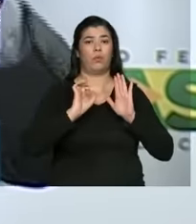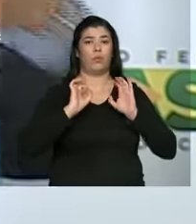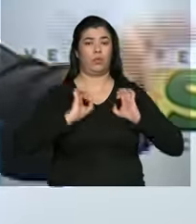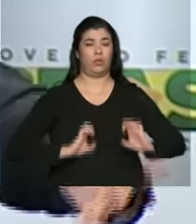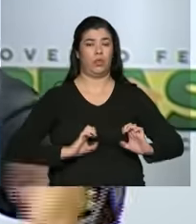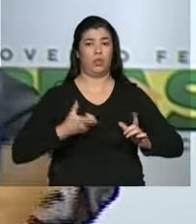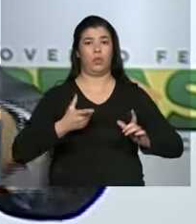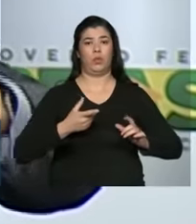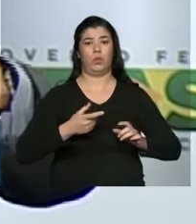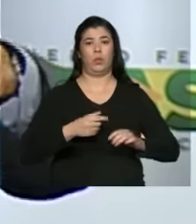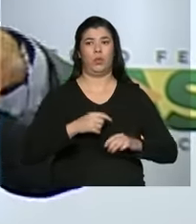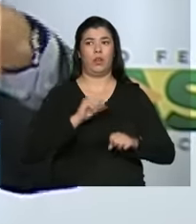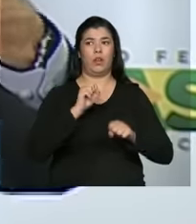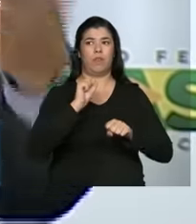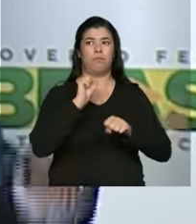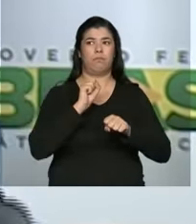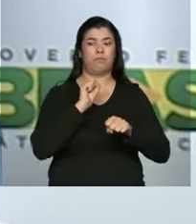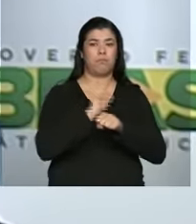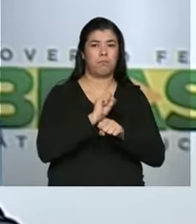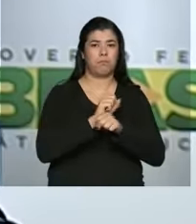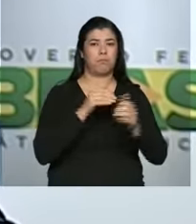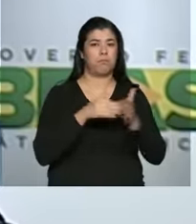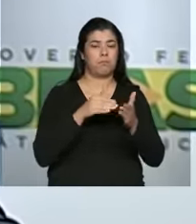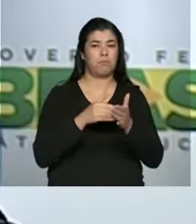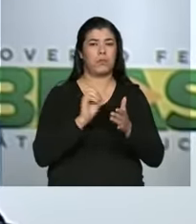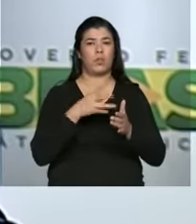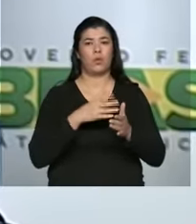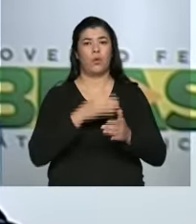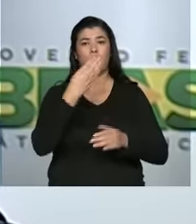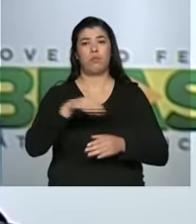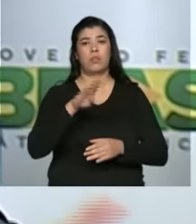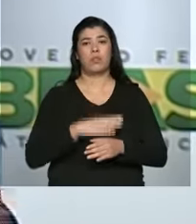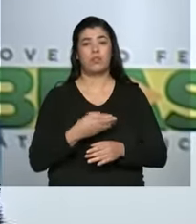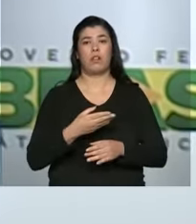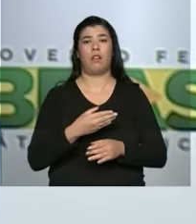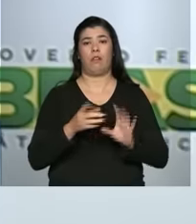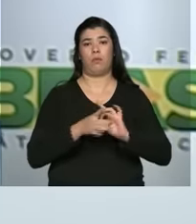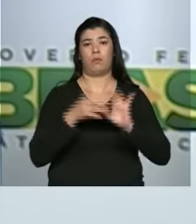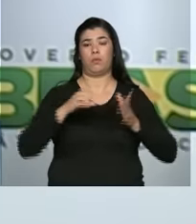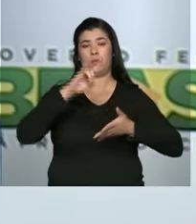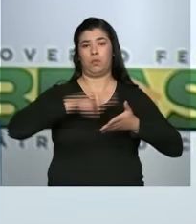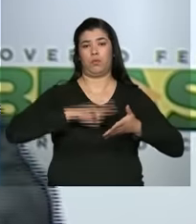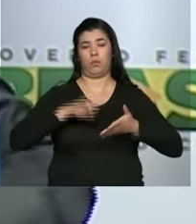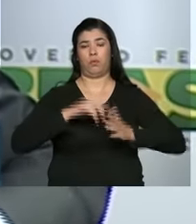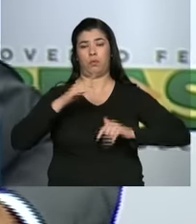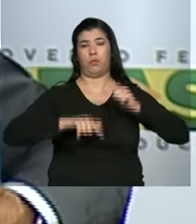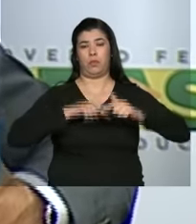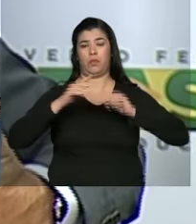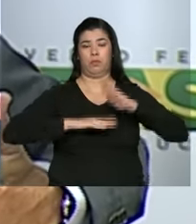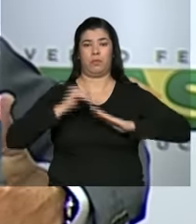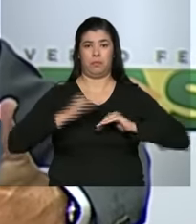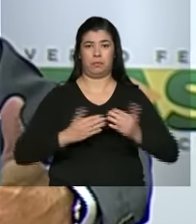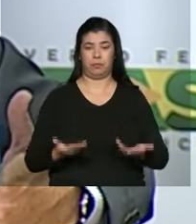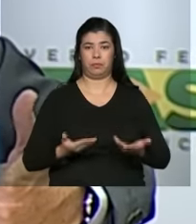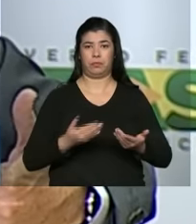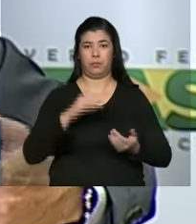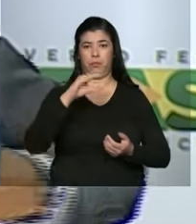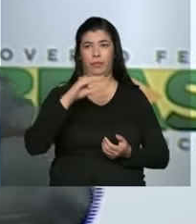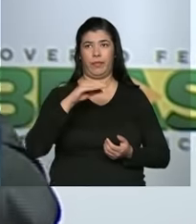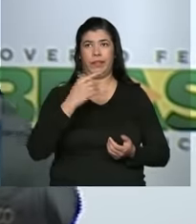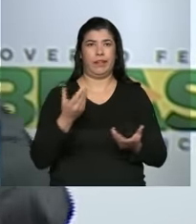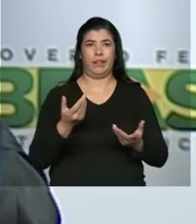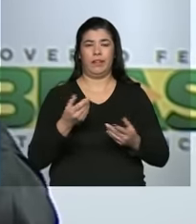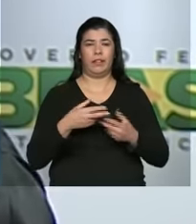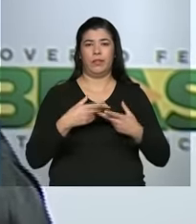advertência suspensão do exercício profissional ou até cassação do exercício profissional então não são questões que como é que eu